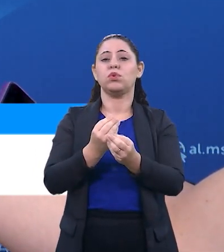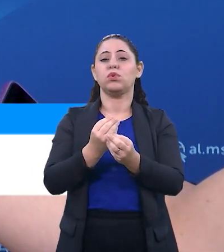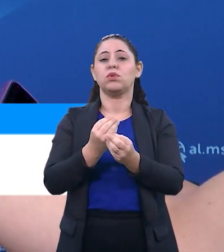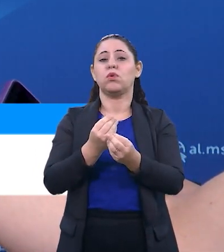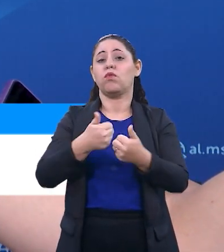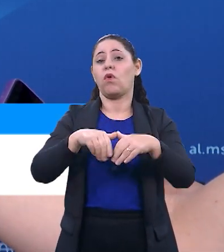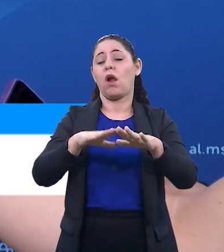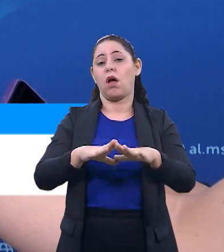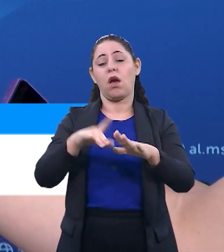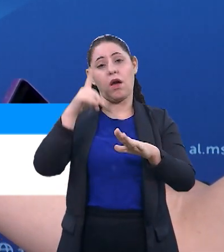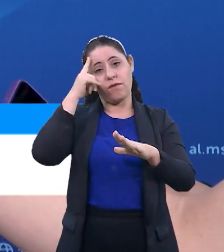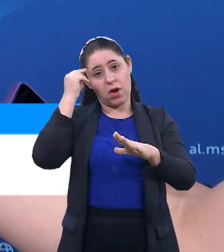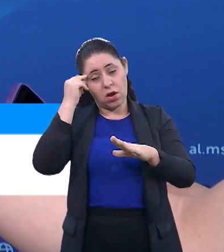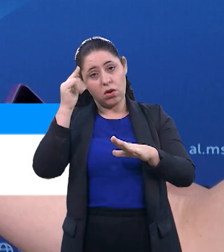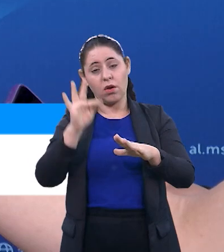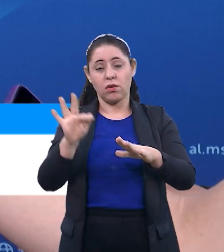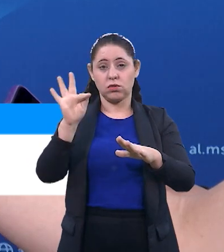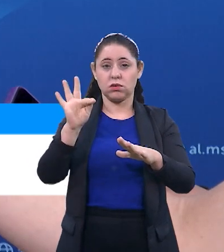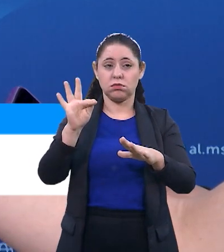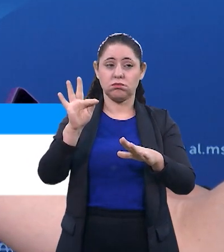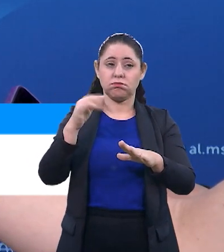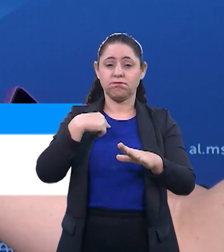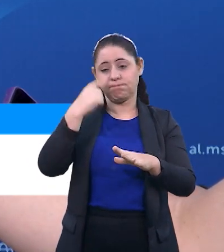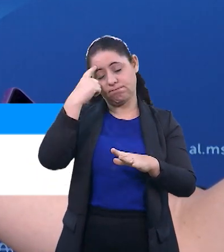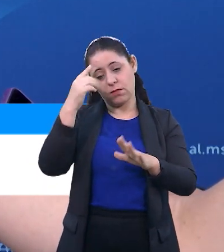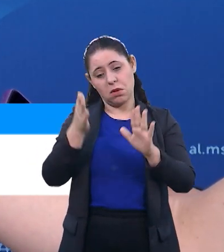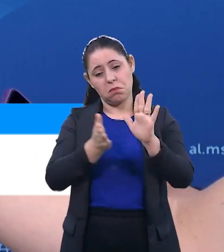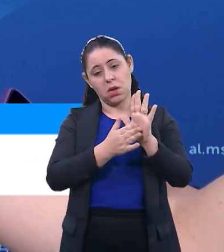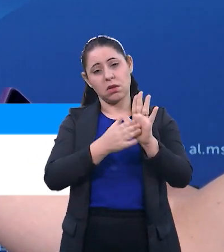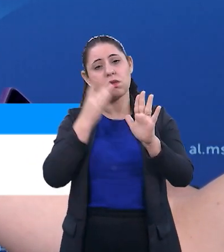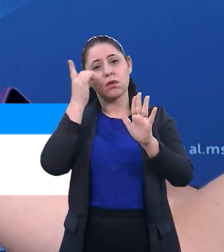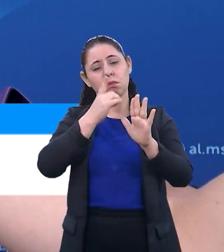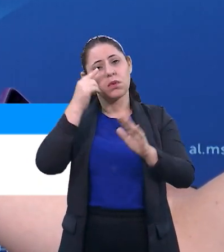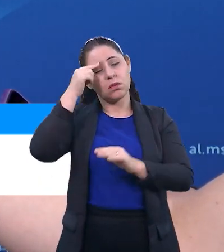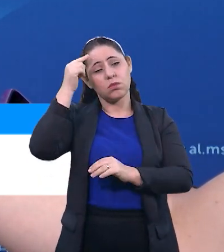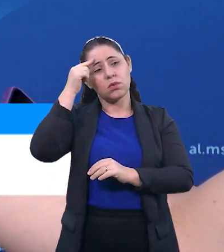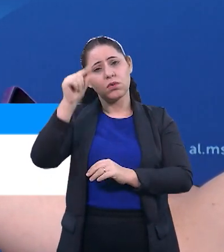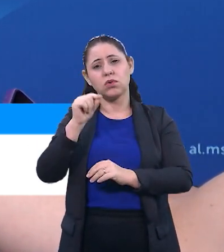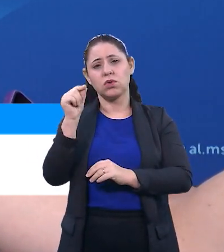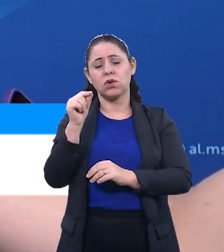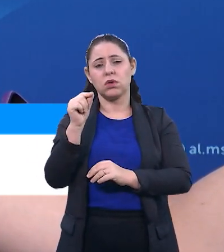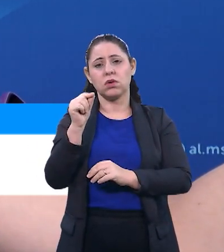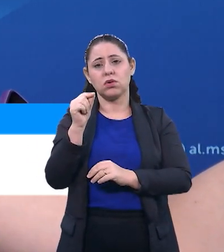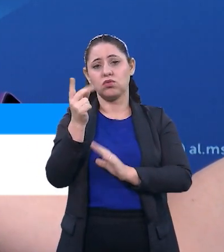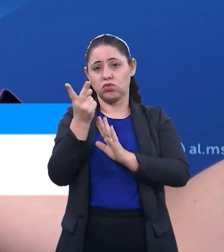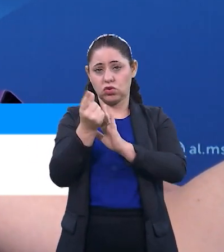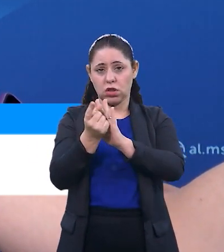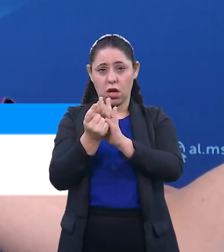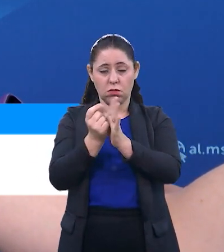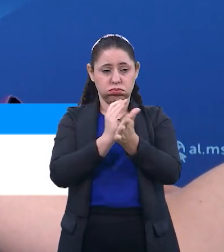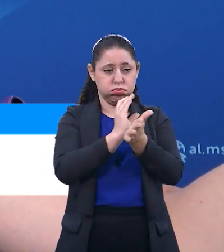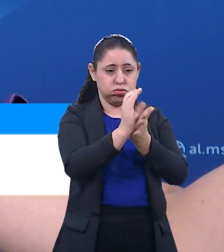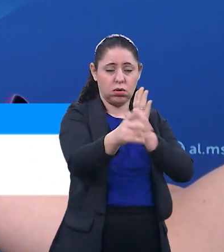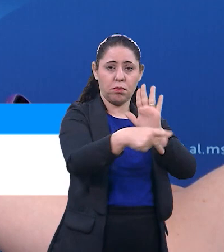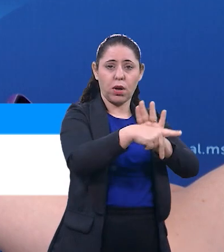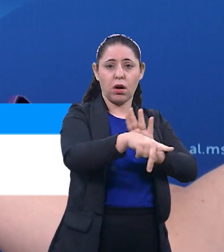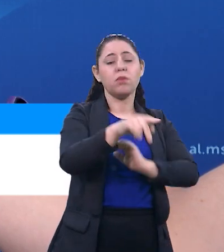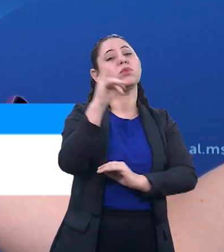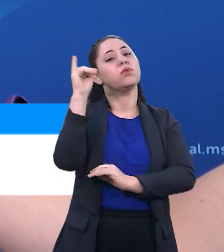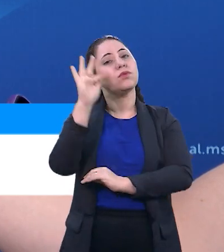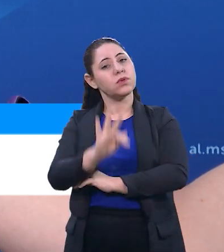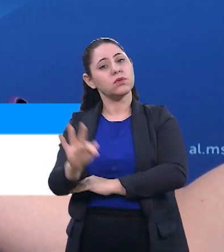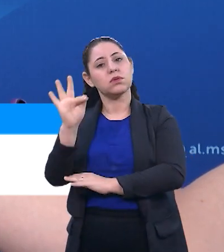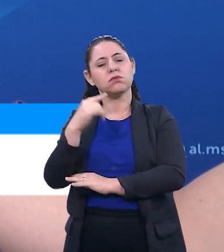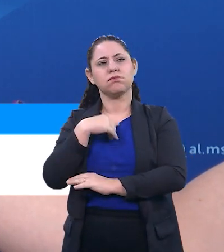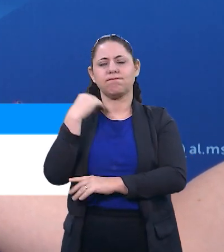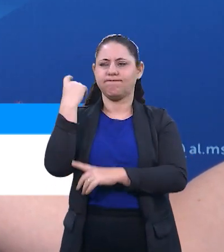condição de permanência na universidade. Então, a proposta do deputado é que o recurso vá